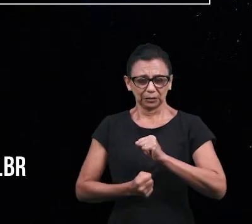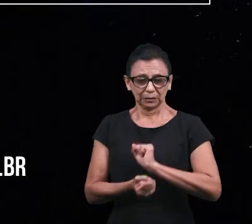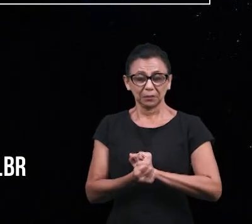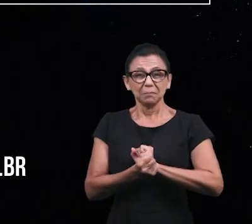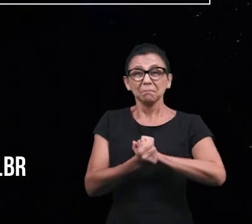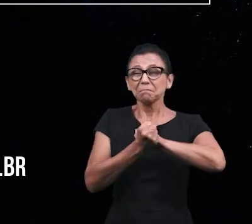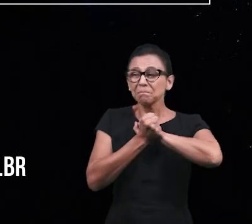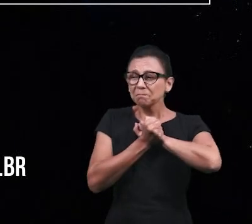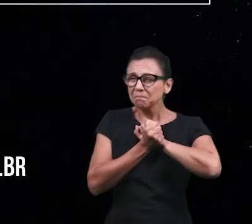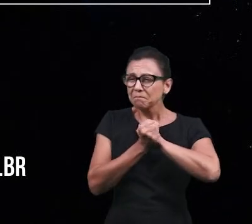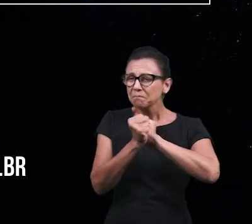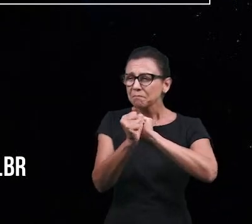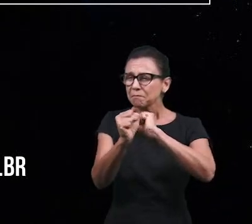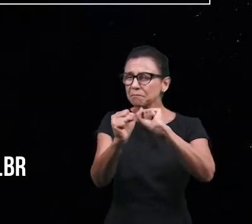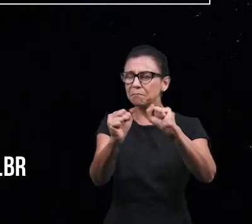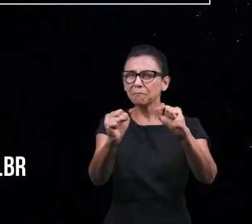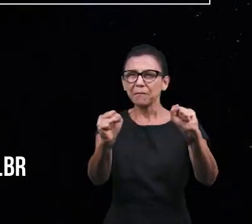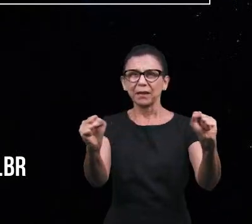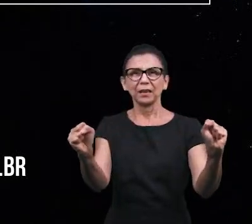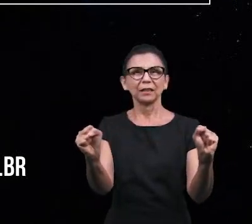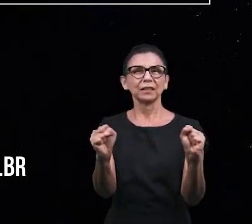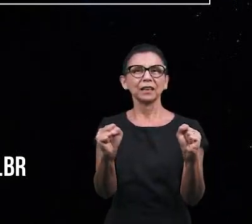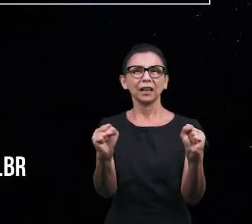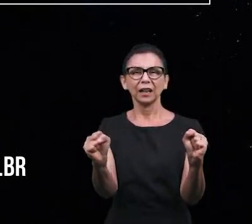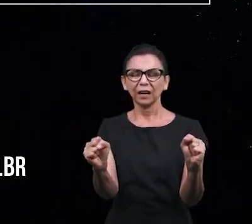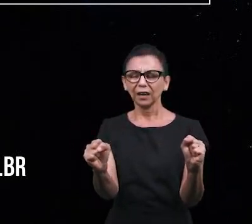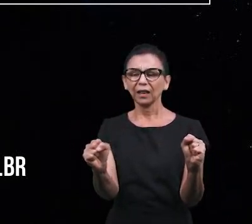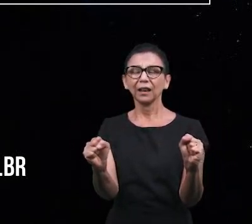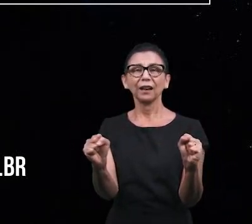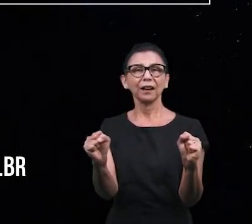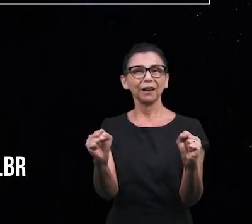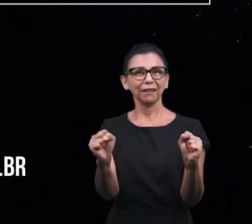dor, que cura as